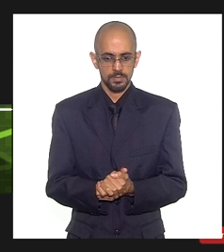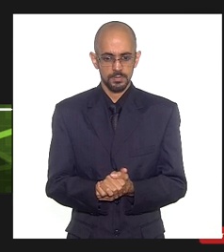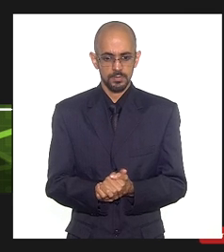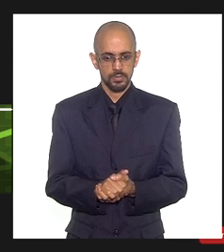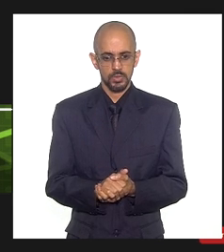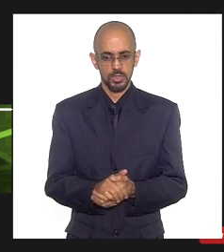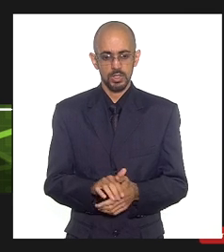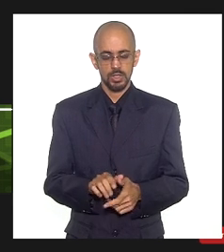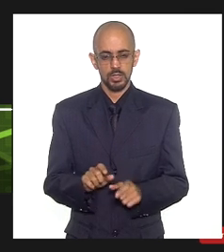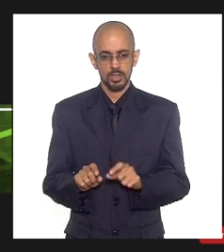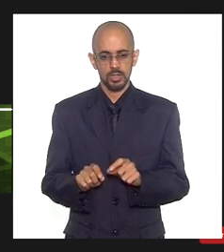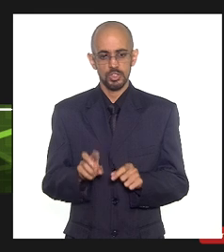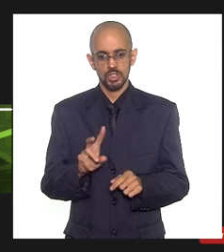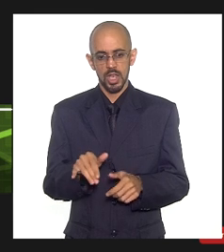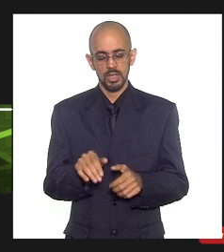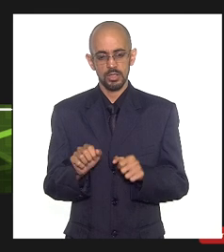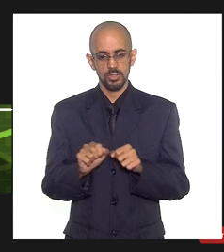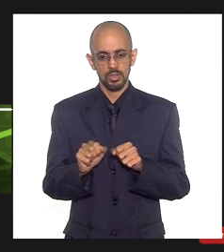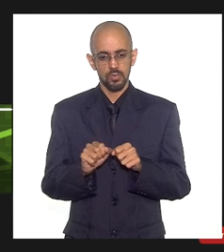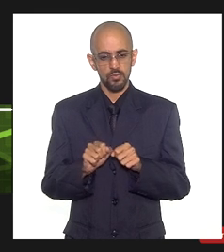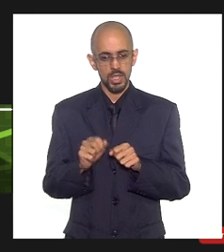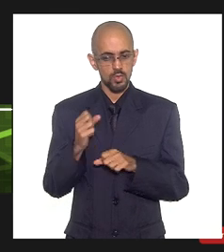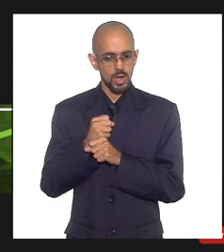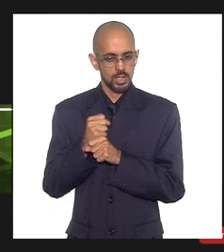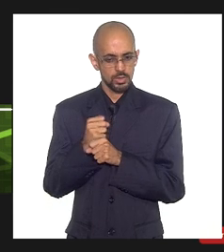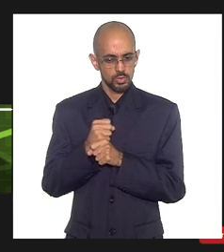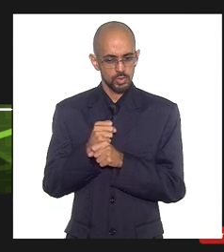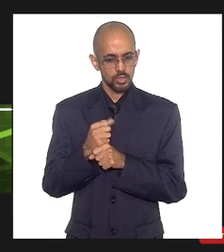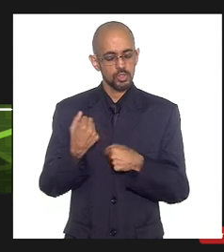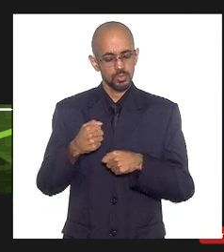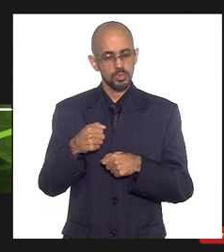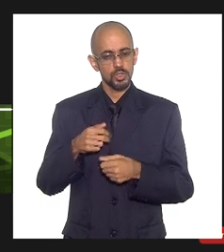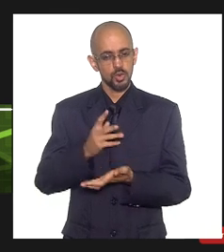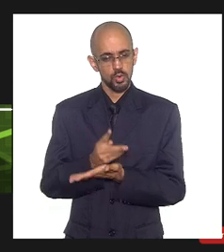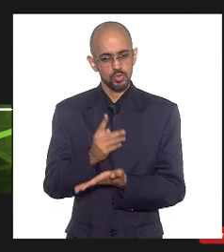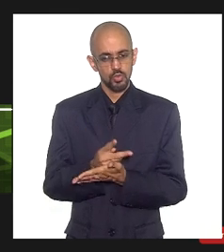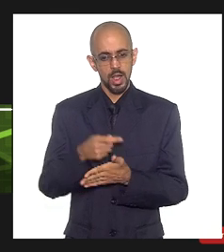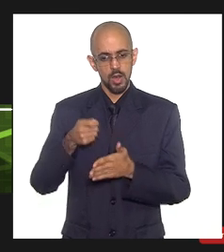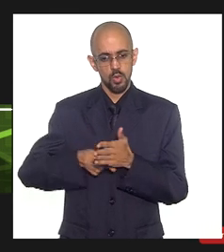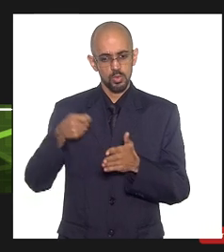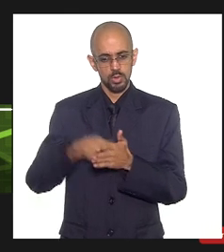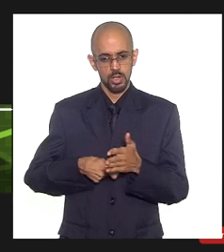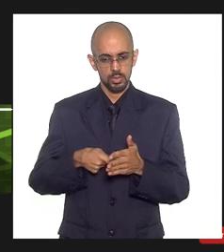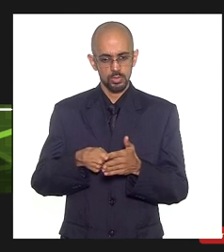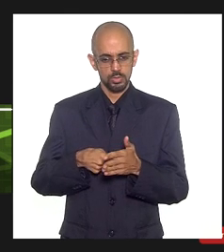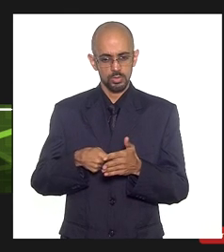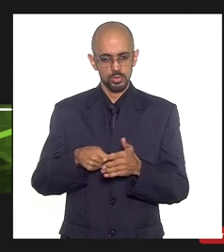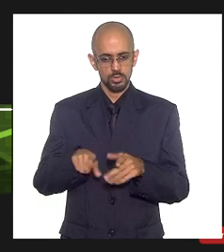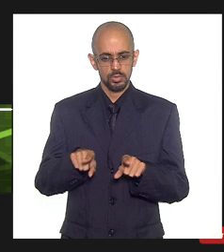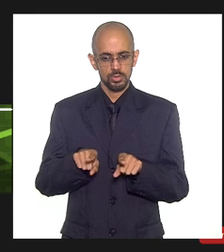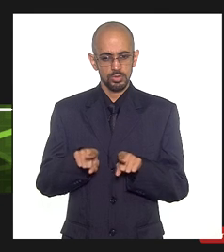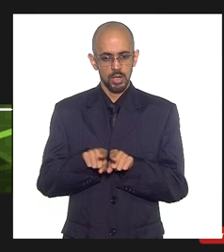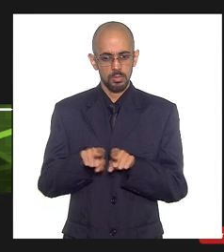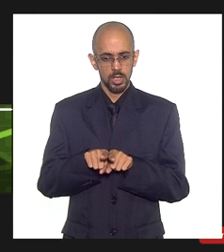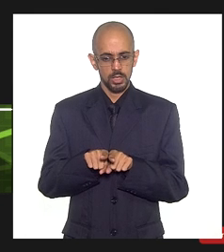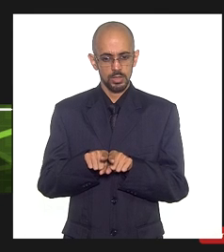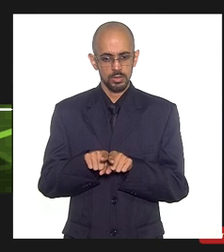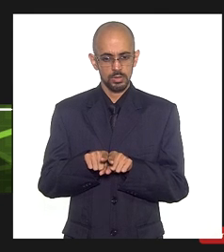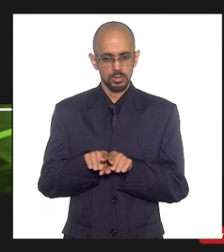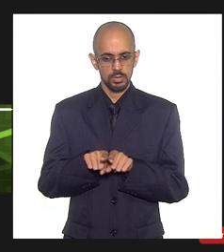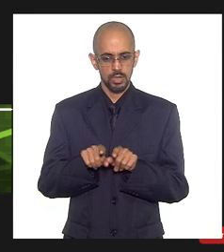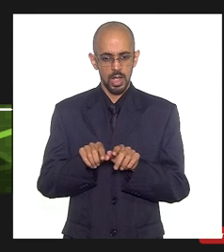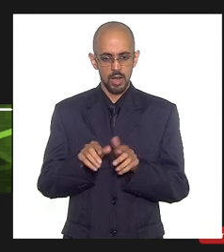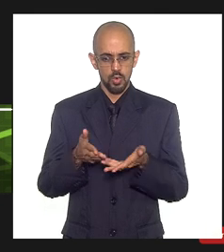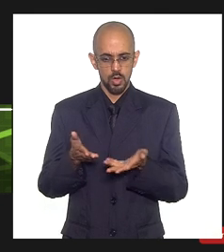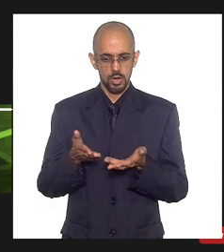sendo realizados já há anos então nós precisamos continuar lutando continuar e por fim